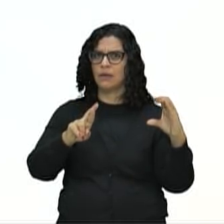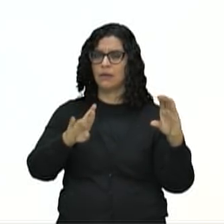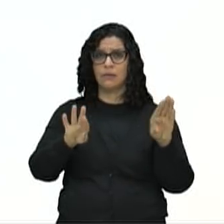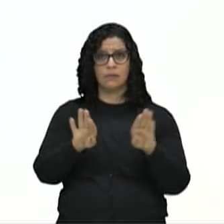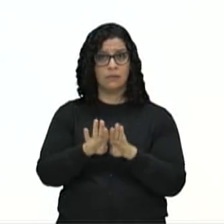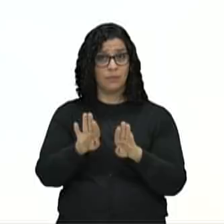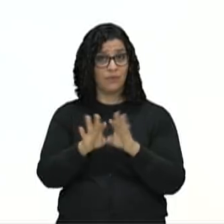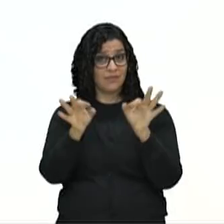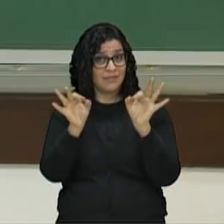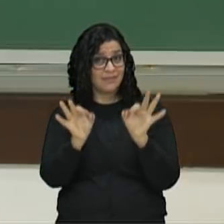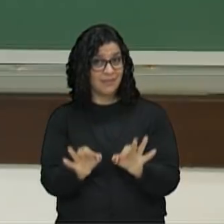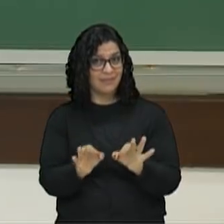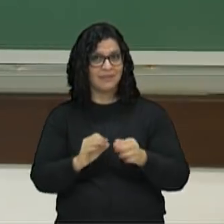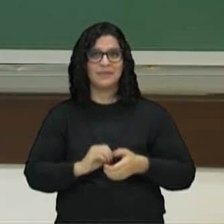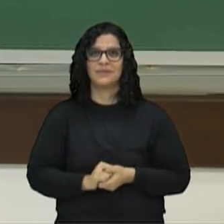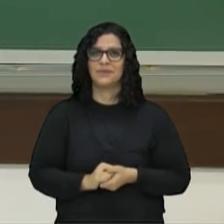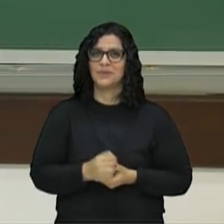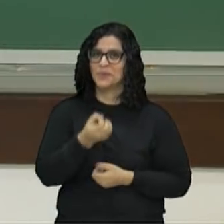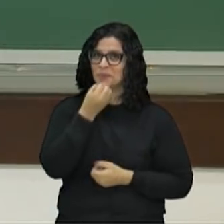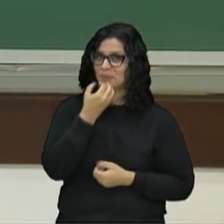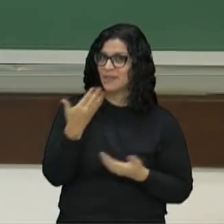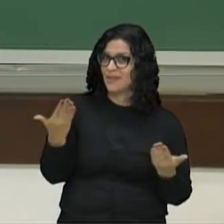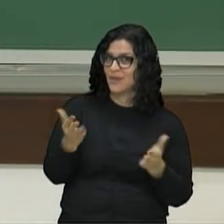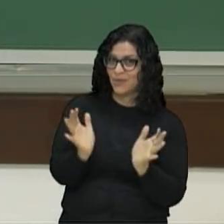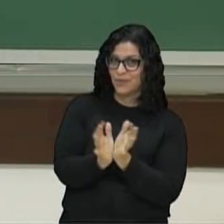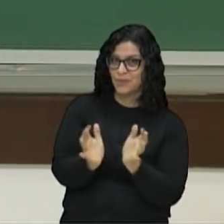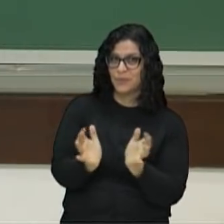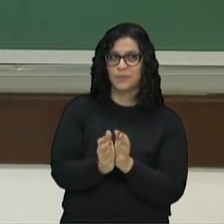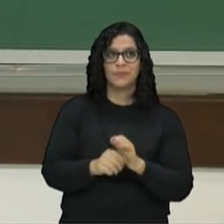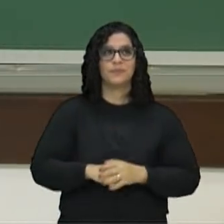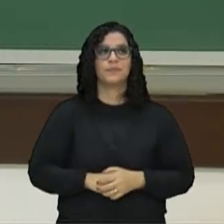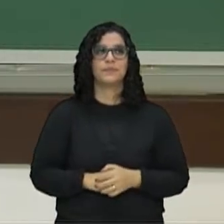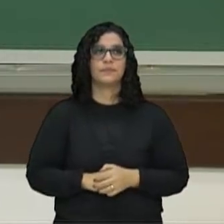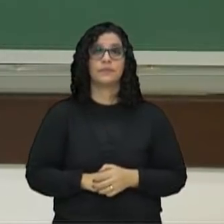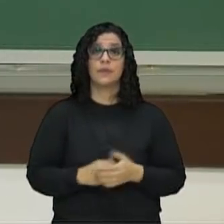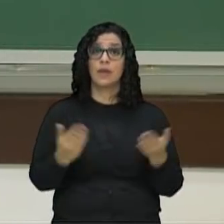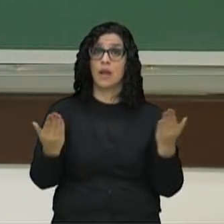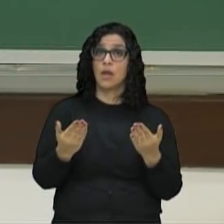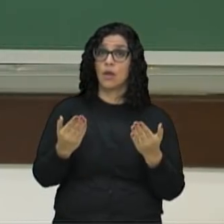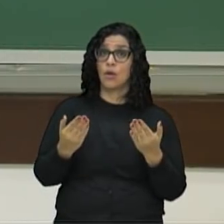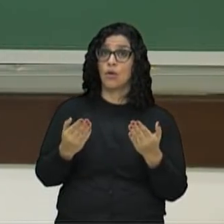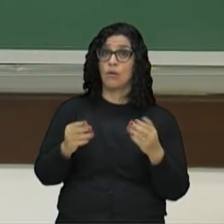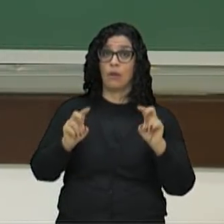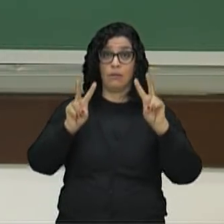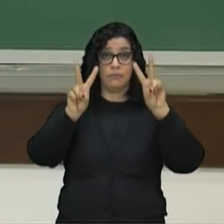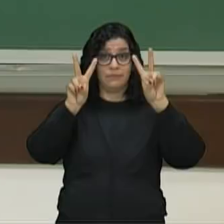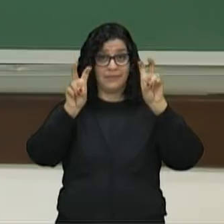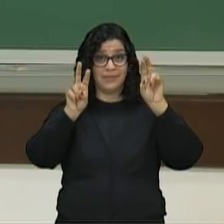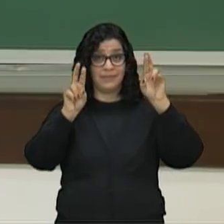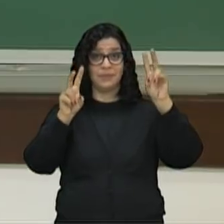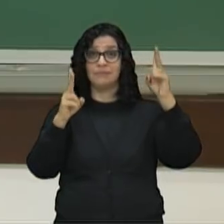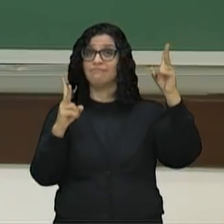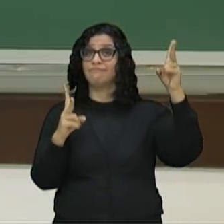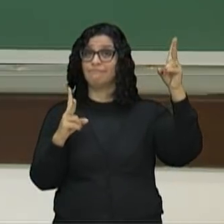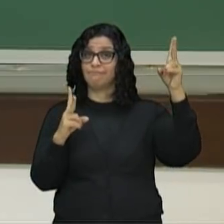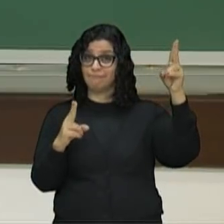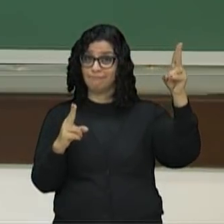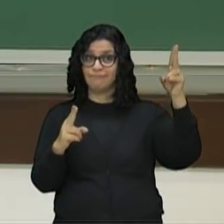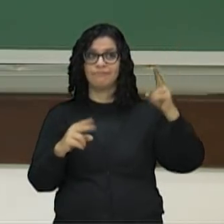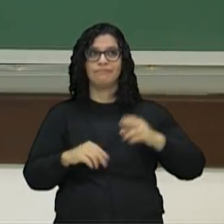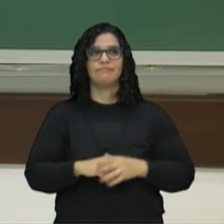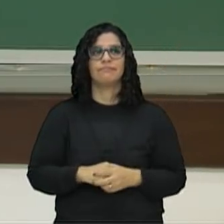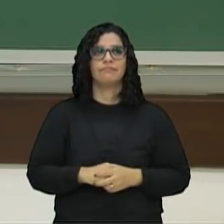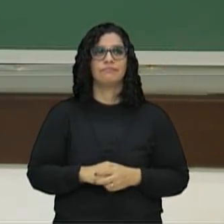você acertou. Muito bem, turma. Vamos à próxima